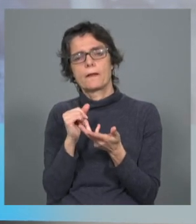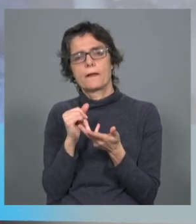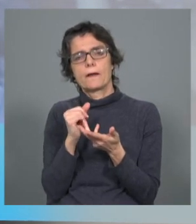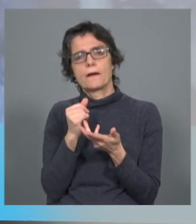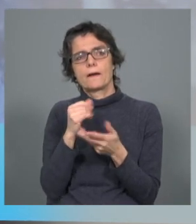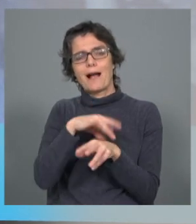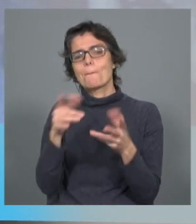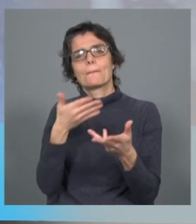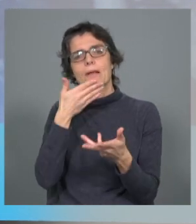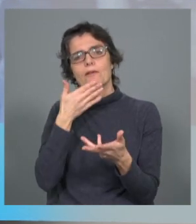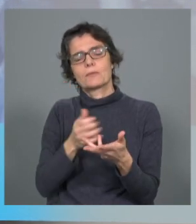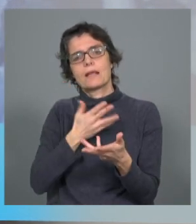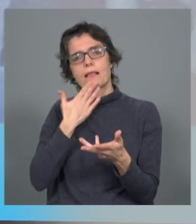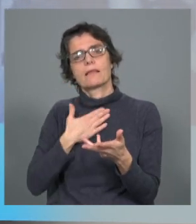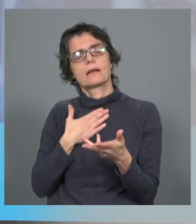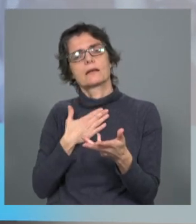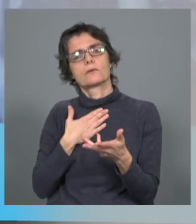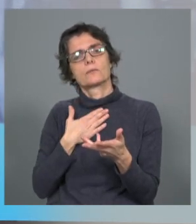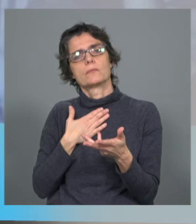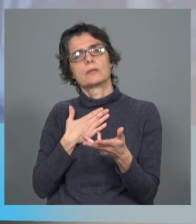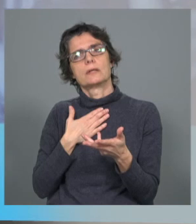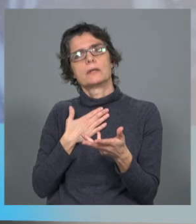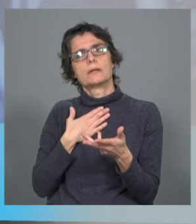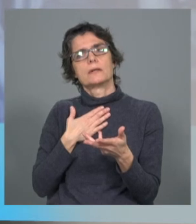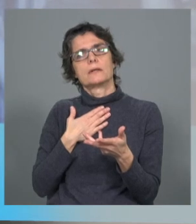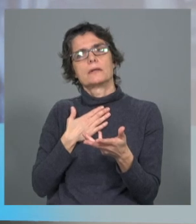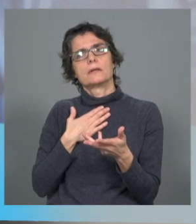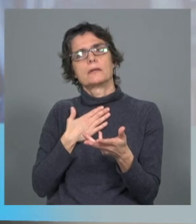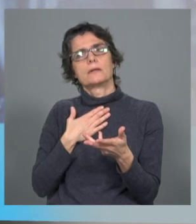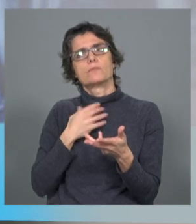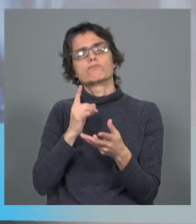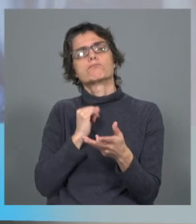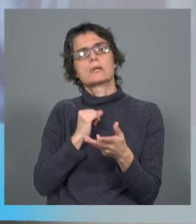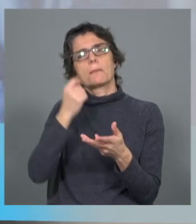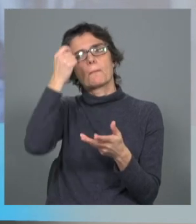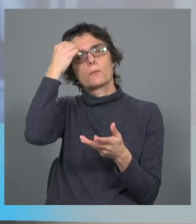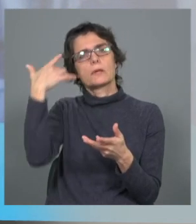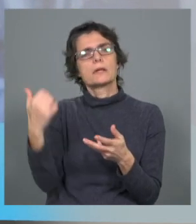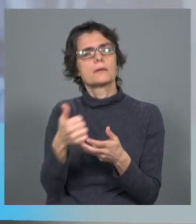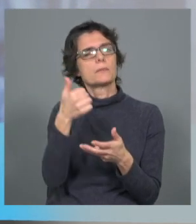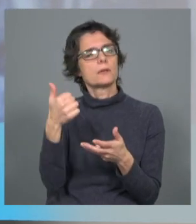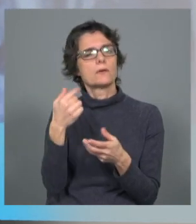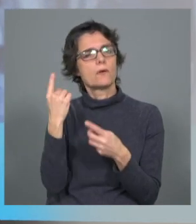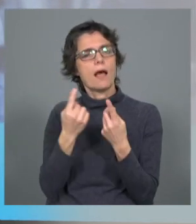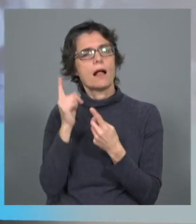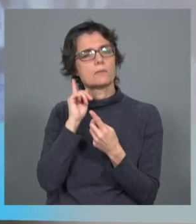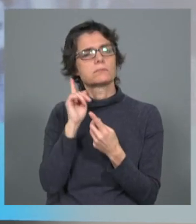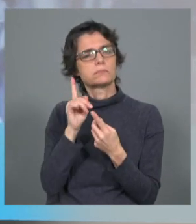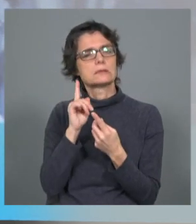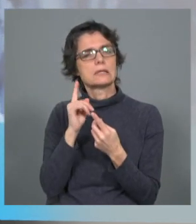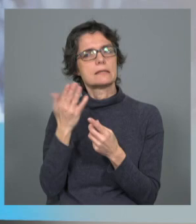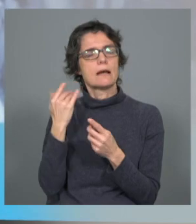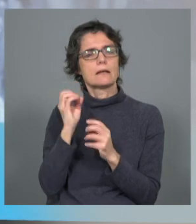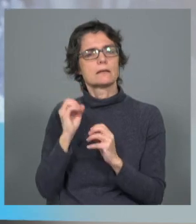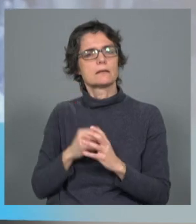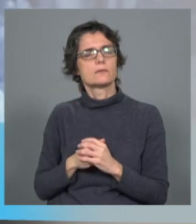pandemia, ver, por exemplo, algo que eu não tinha percebido ainda a sua importância, como foi verdadeiramente fulcral